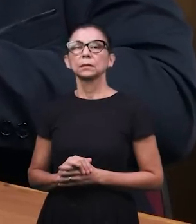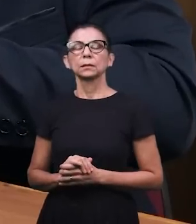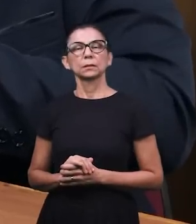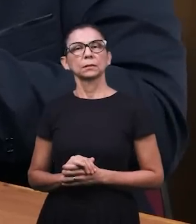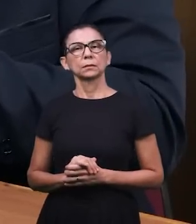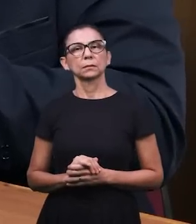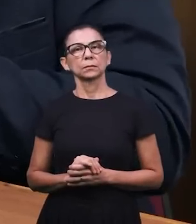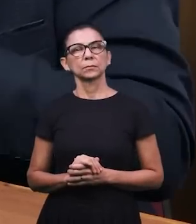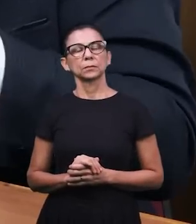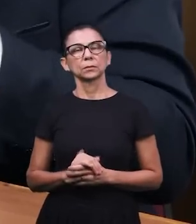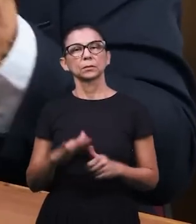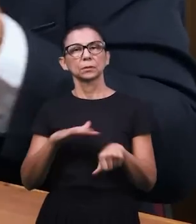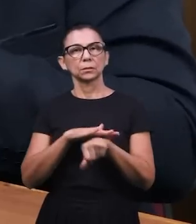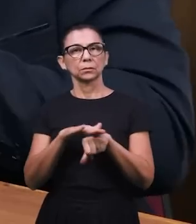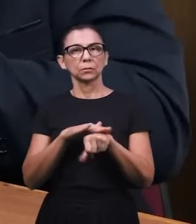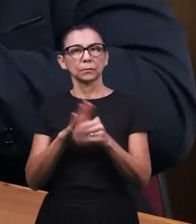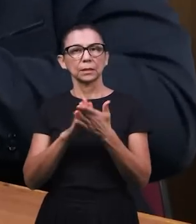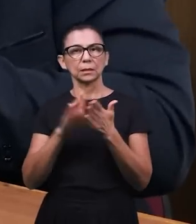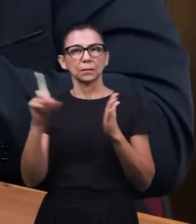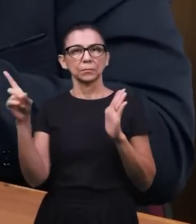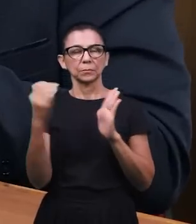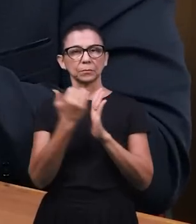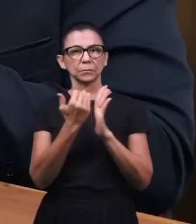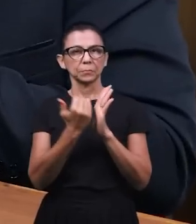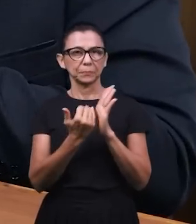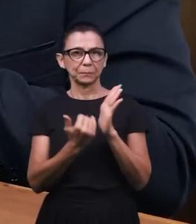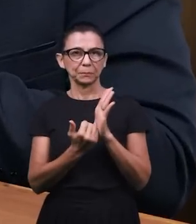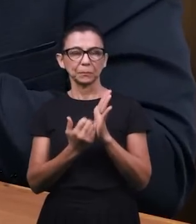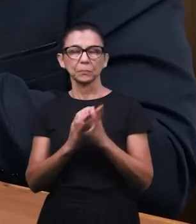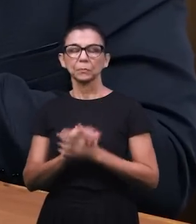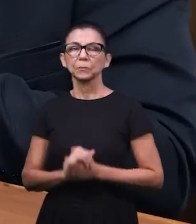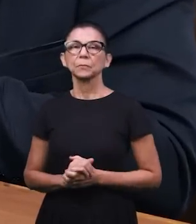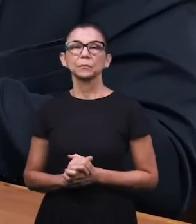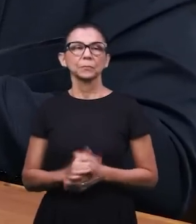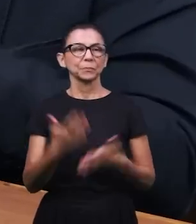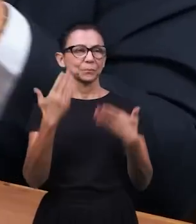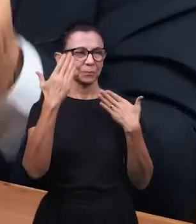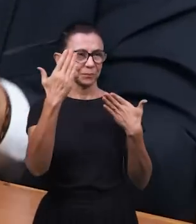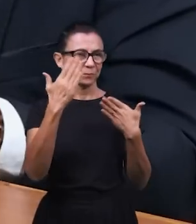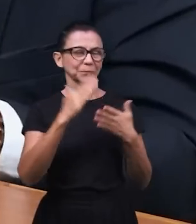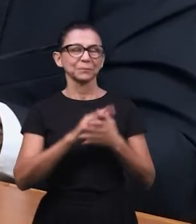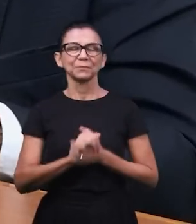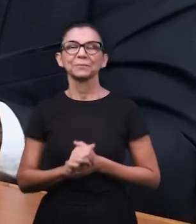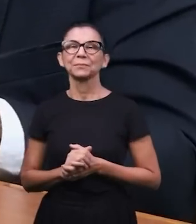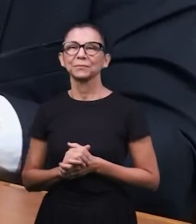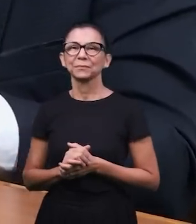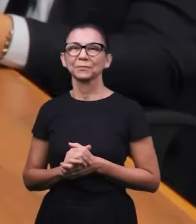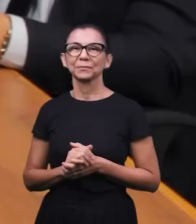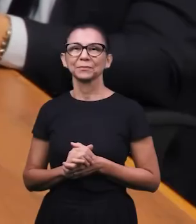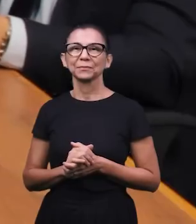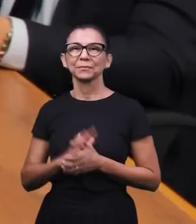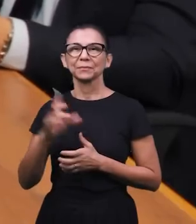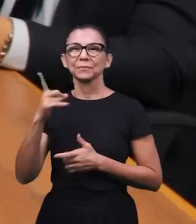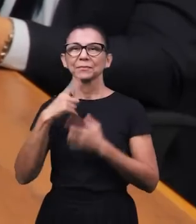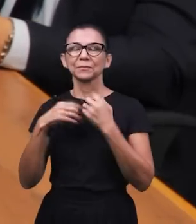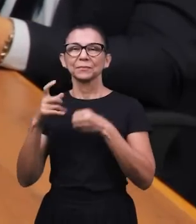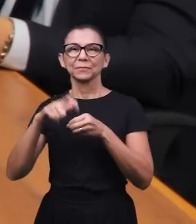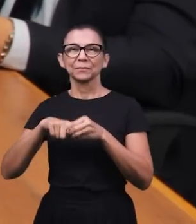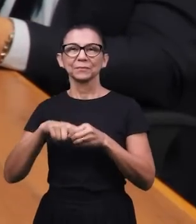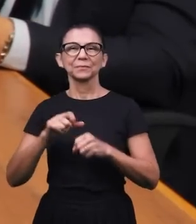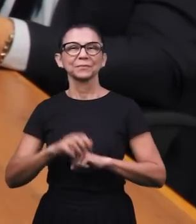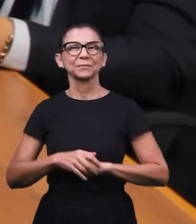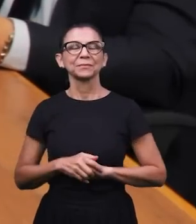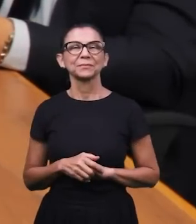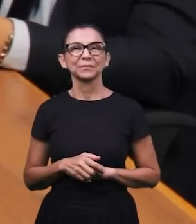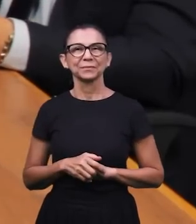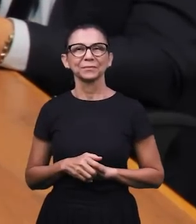vídeo, esse Conversas Bíblicas, essa edição do programa Conversas Bíblicas. Luiz, muito obrigado pelo seu tempo. Se Deus quiser, semana que vem a gente está junto